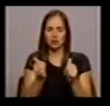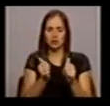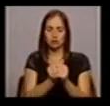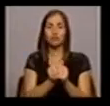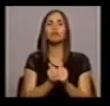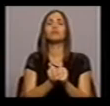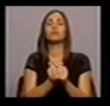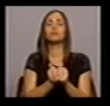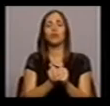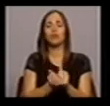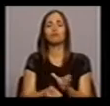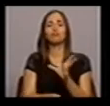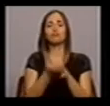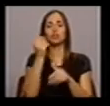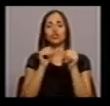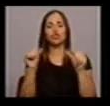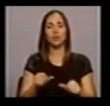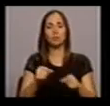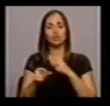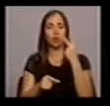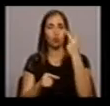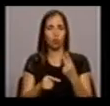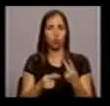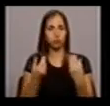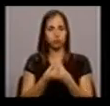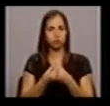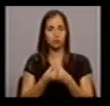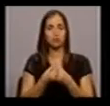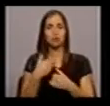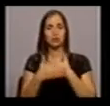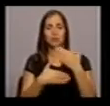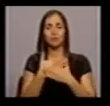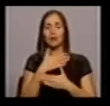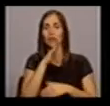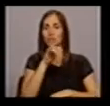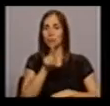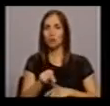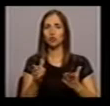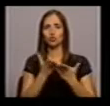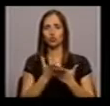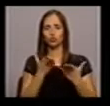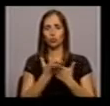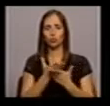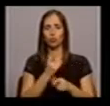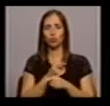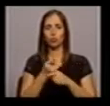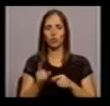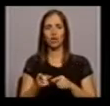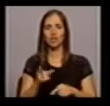binário gravitacionalmente sólido ao longo do tempo. O que diz também este estudo é que cerca